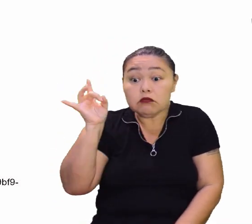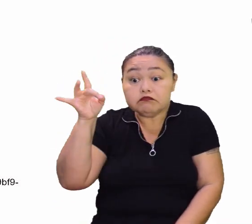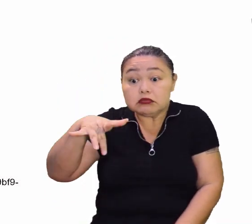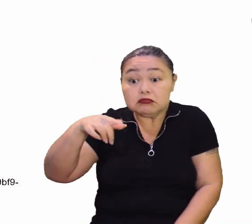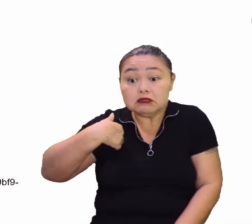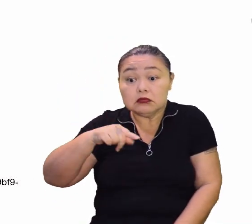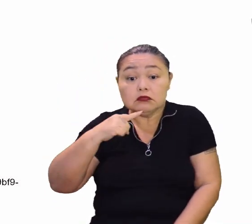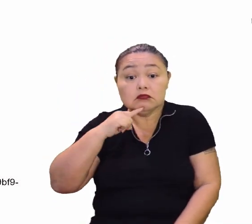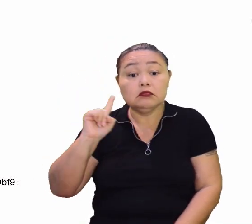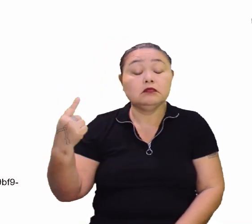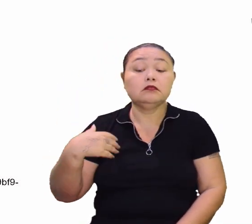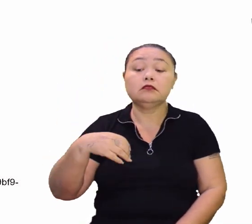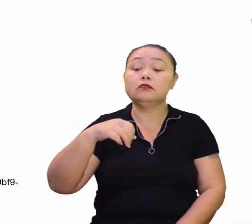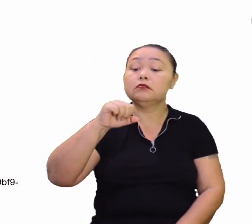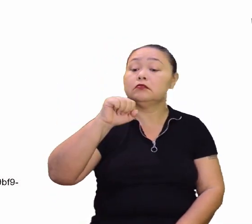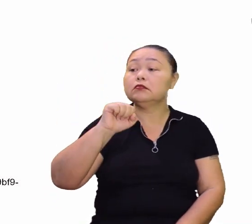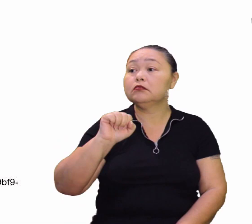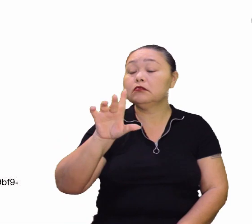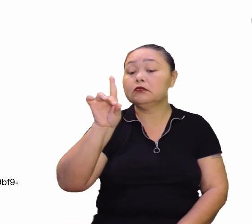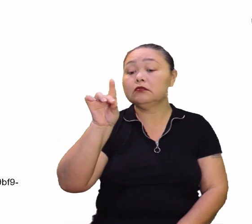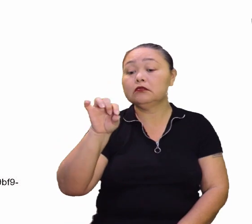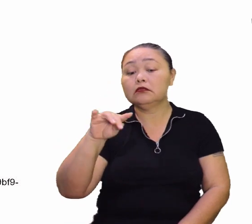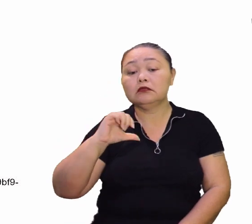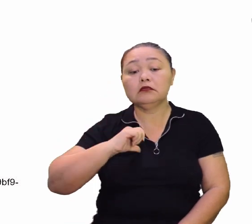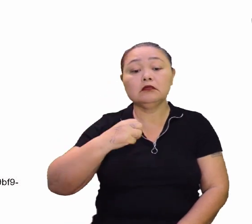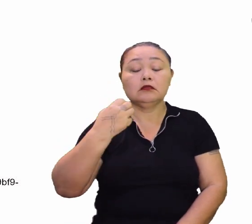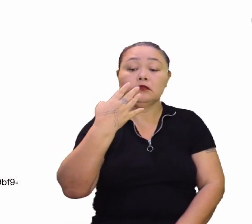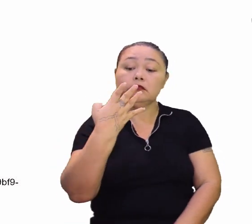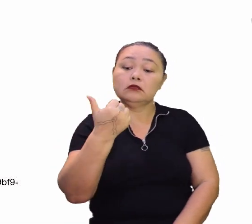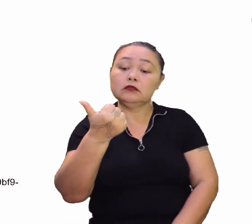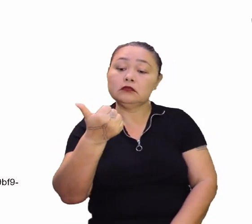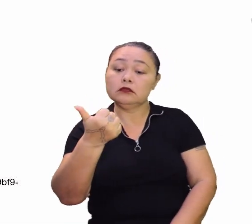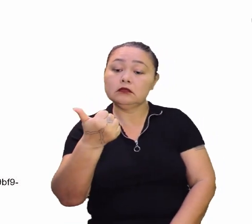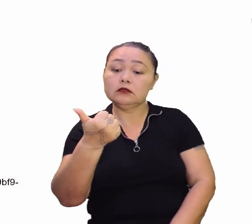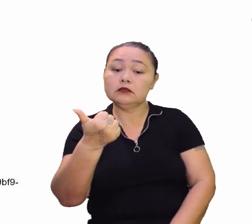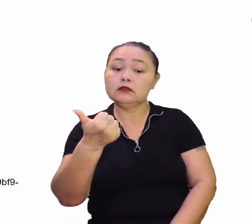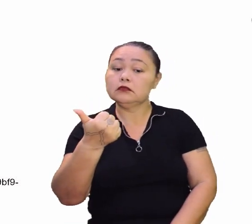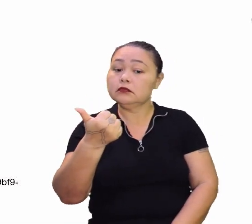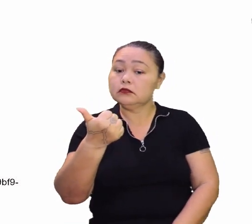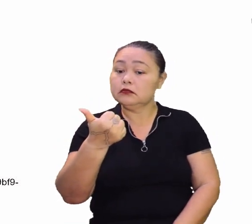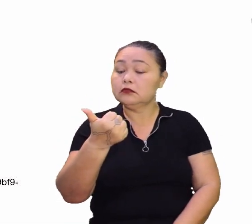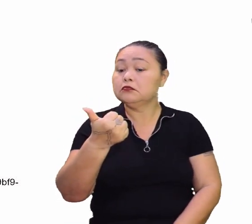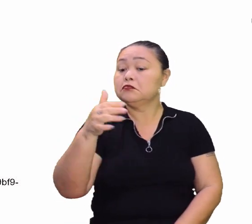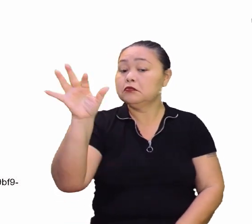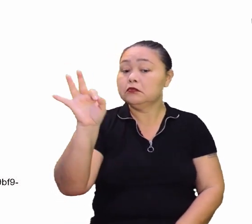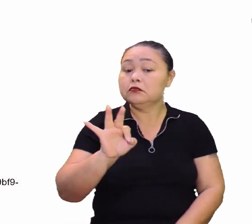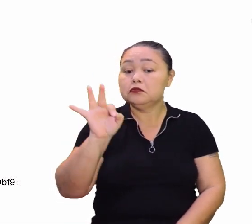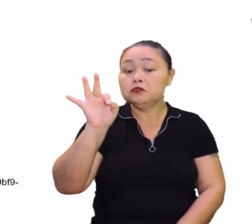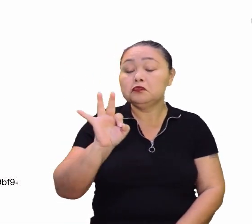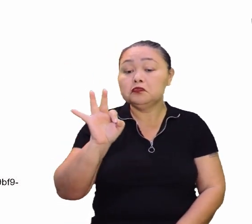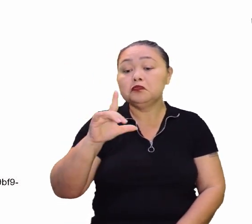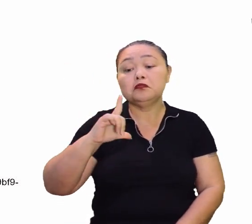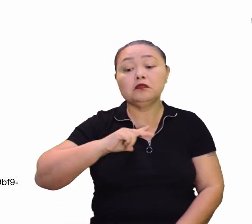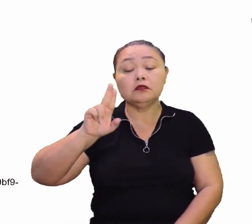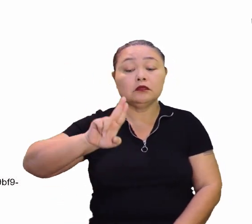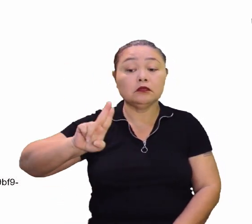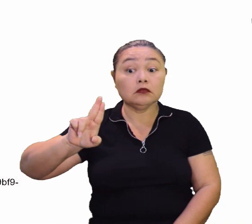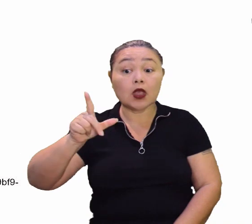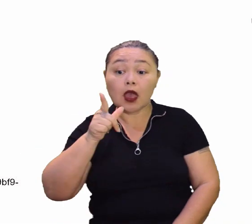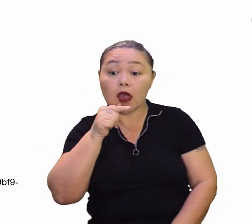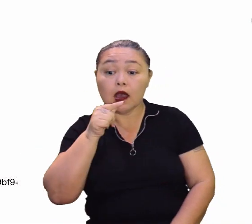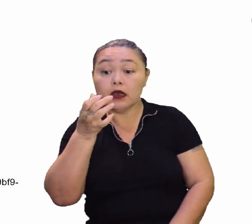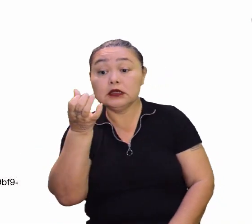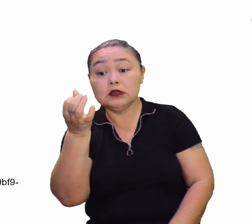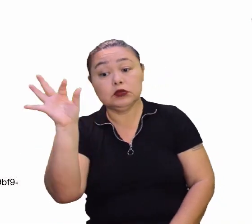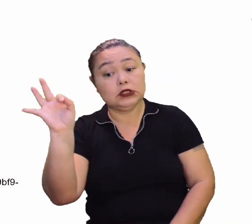Sudeste tem 41% da população nacional e só tem disponível de água